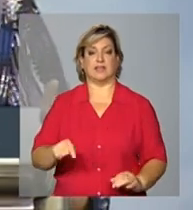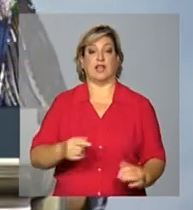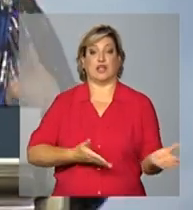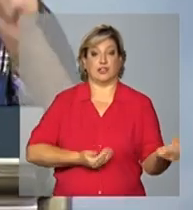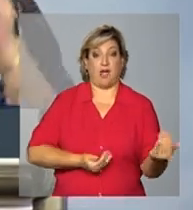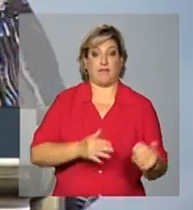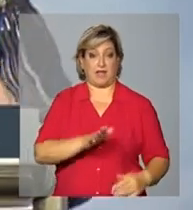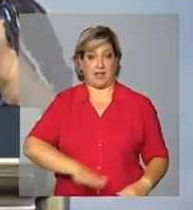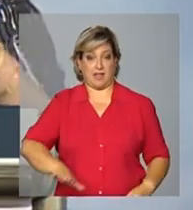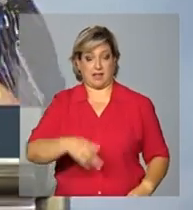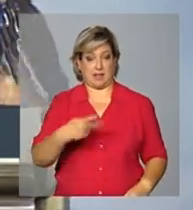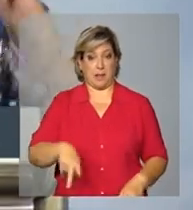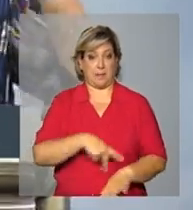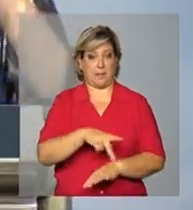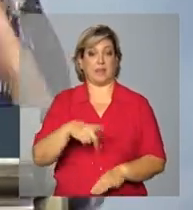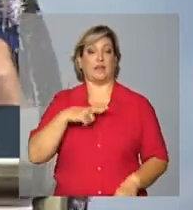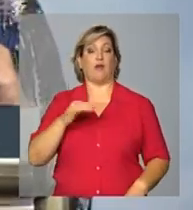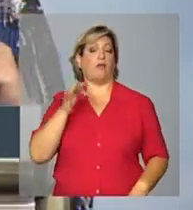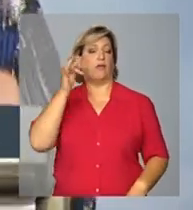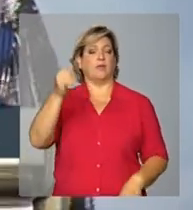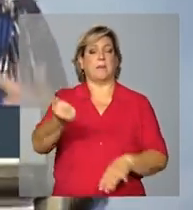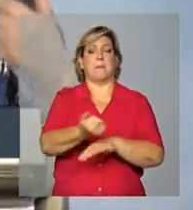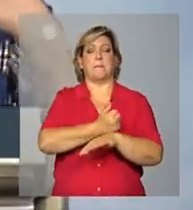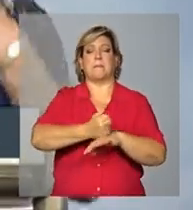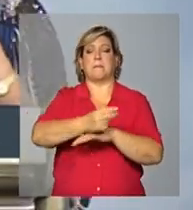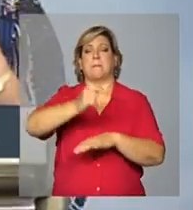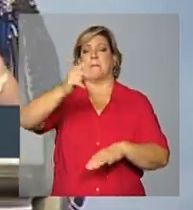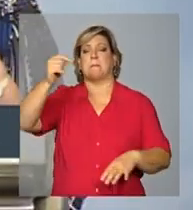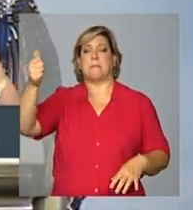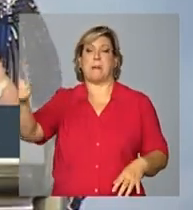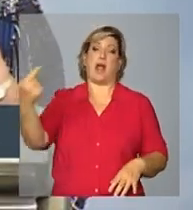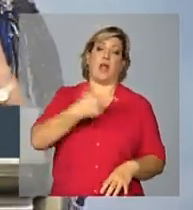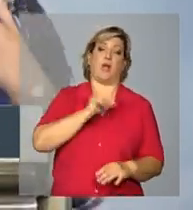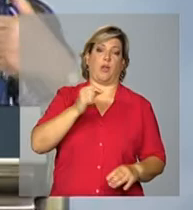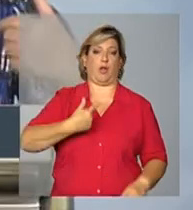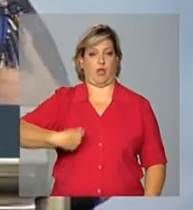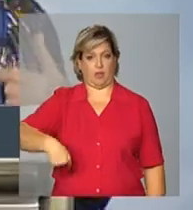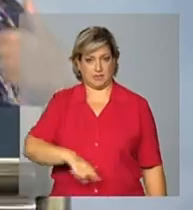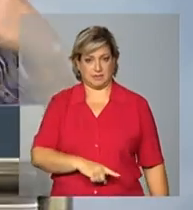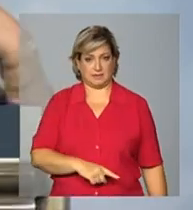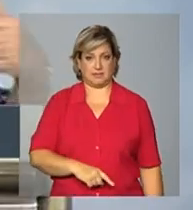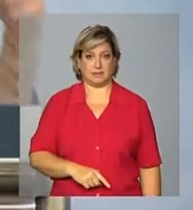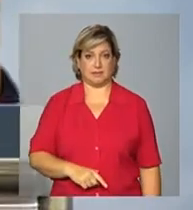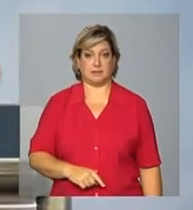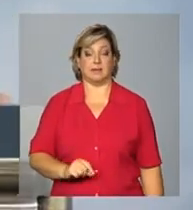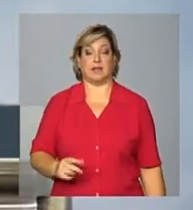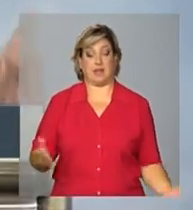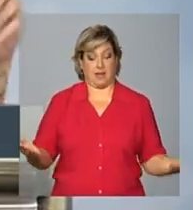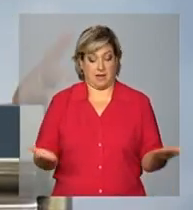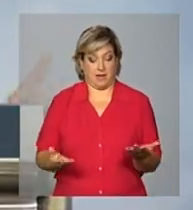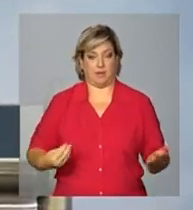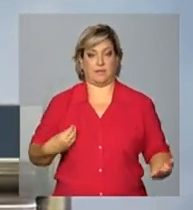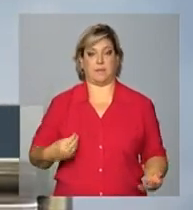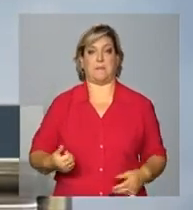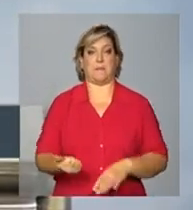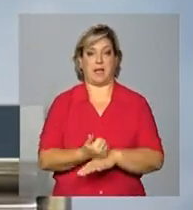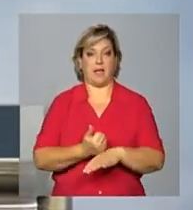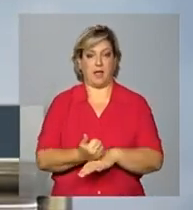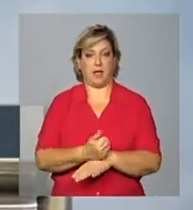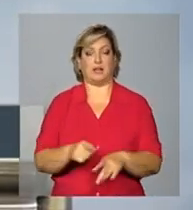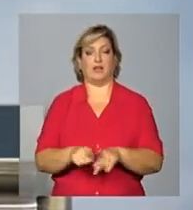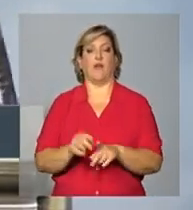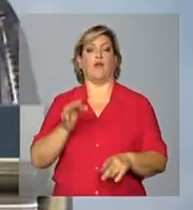país tenham um futuro muito melhor do que nós tivemos. Tenham um presente e um futuro melhor que o